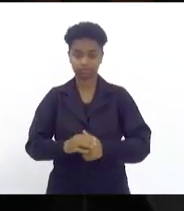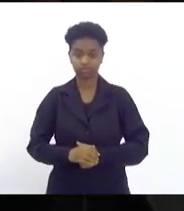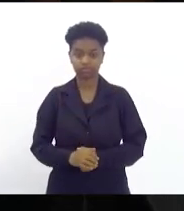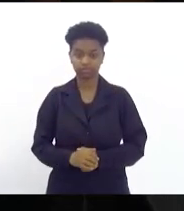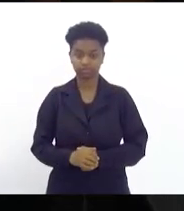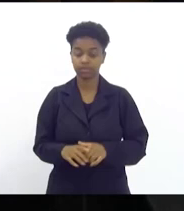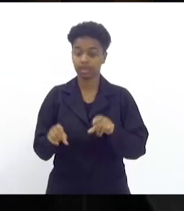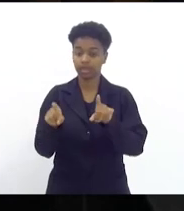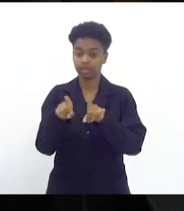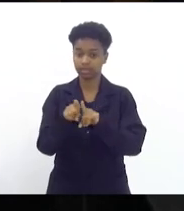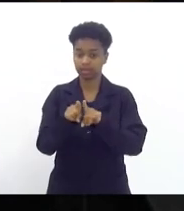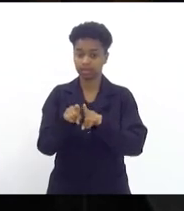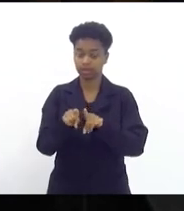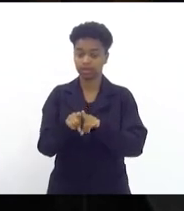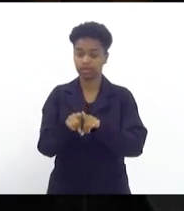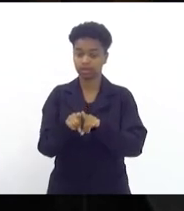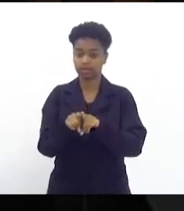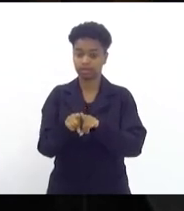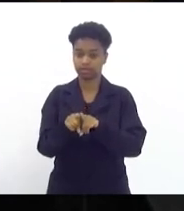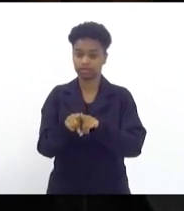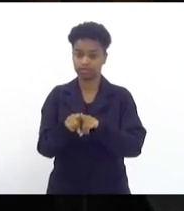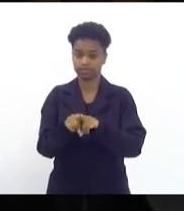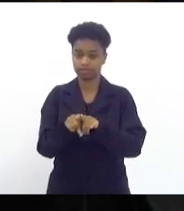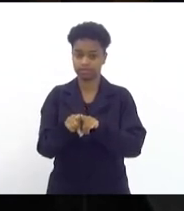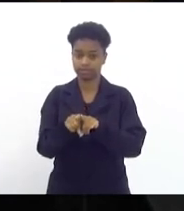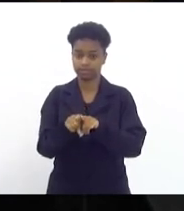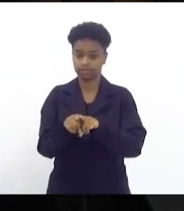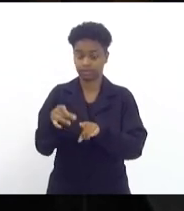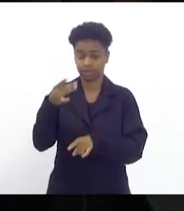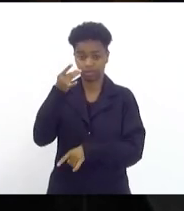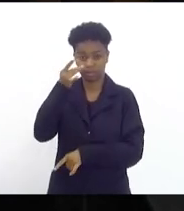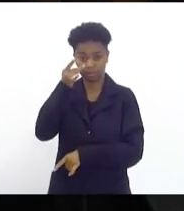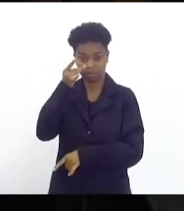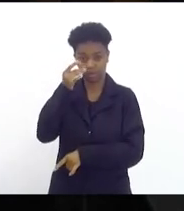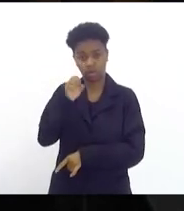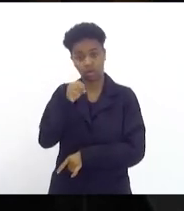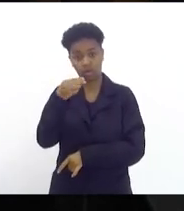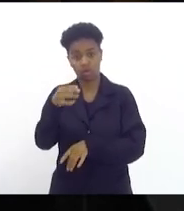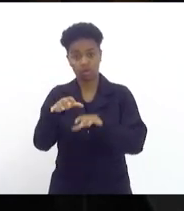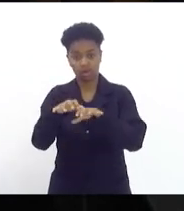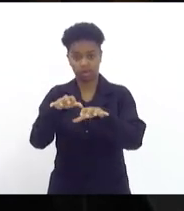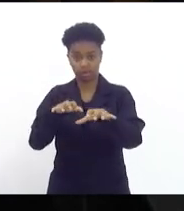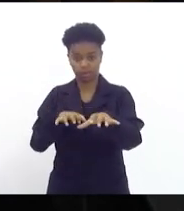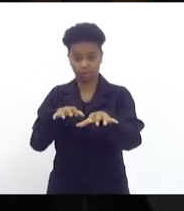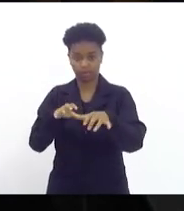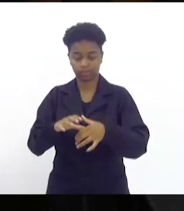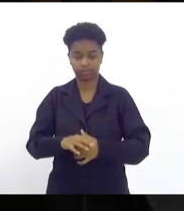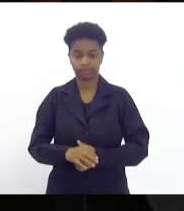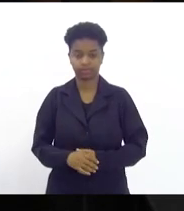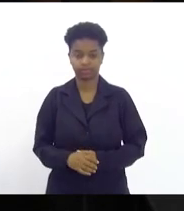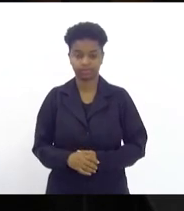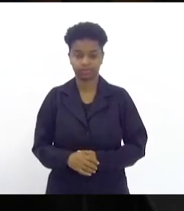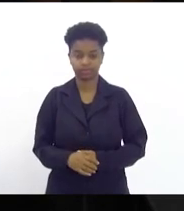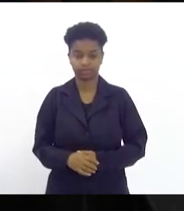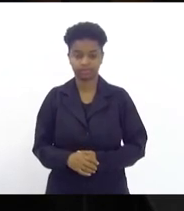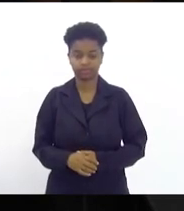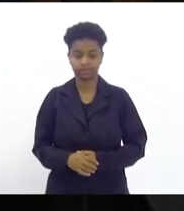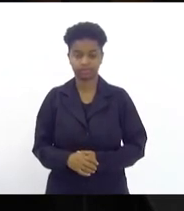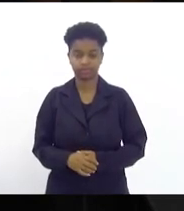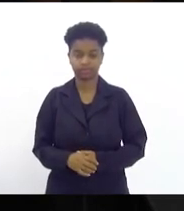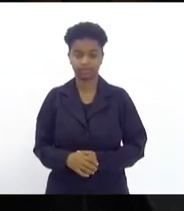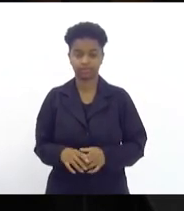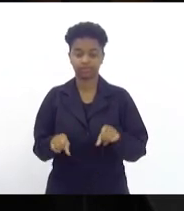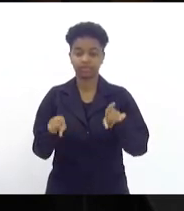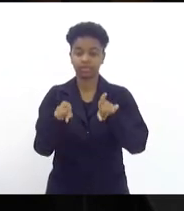também de forma presencial remota e saudando